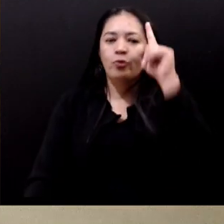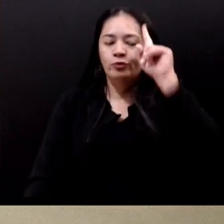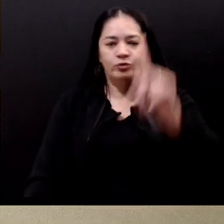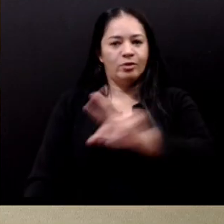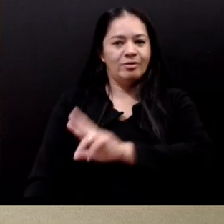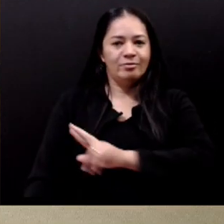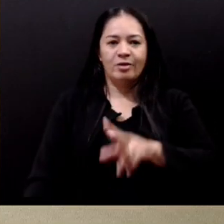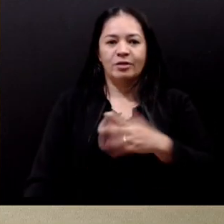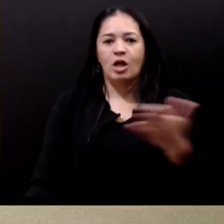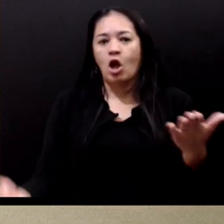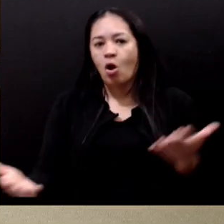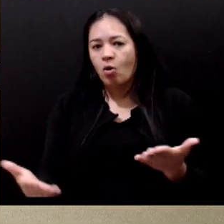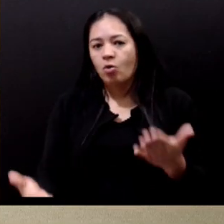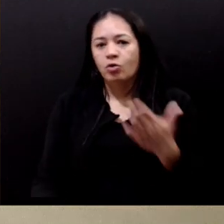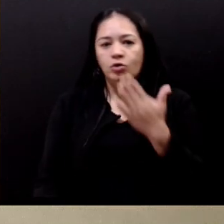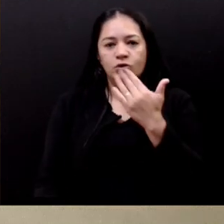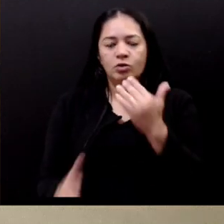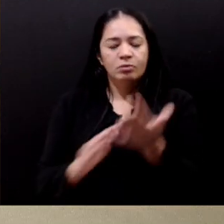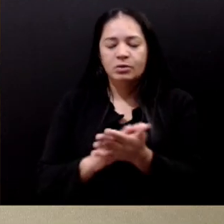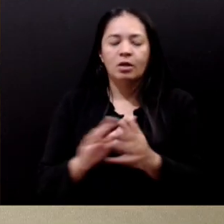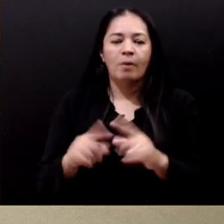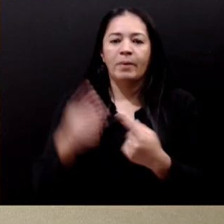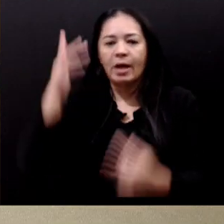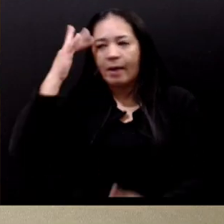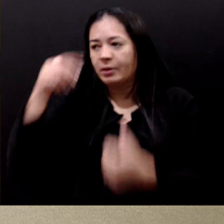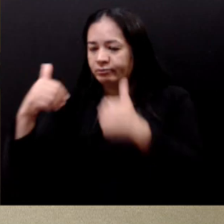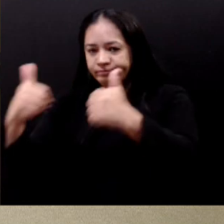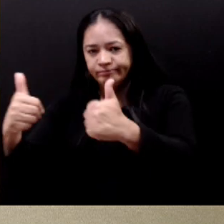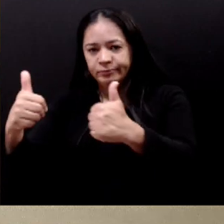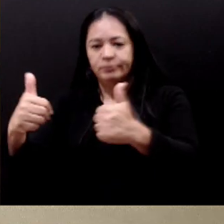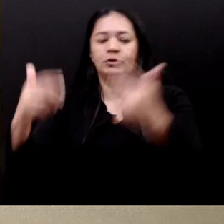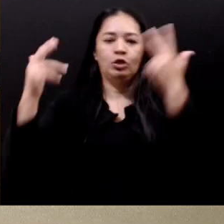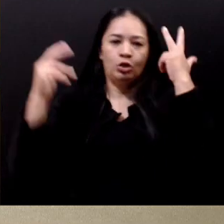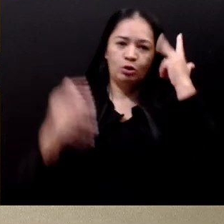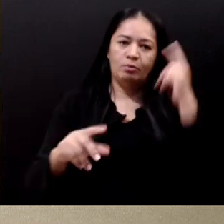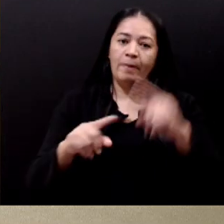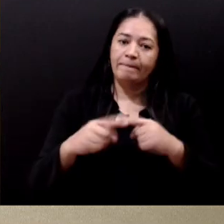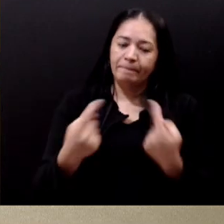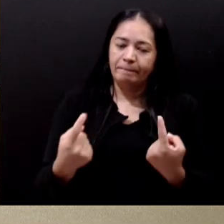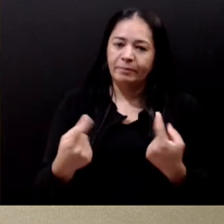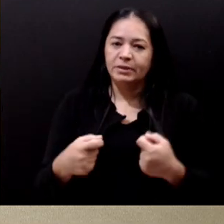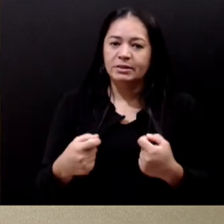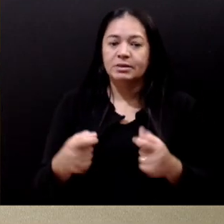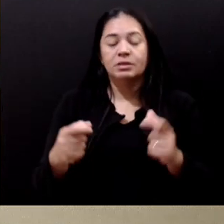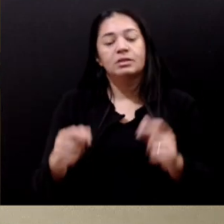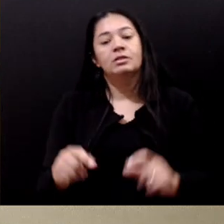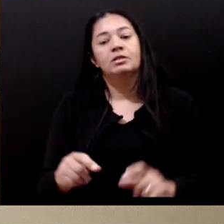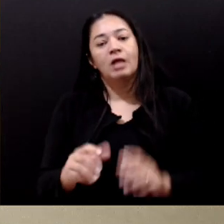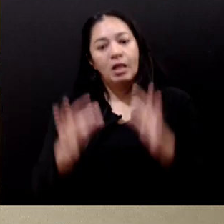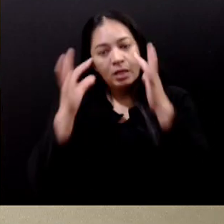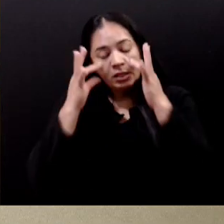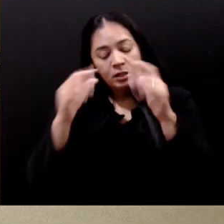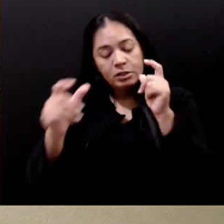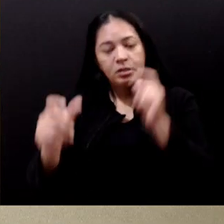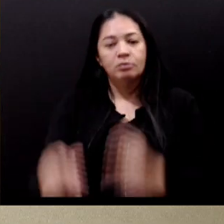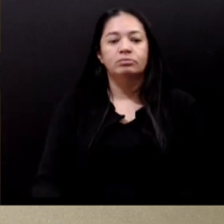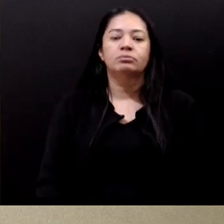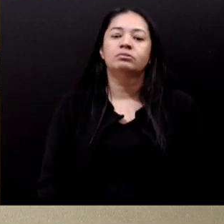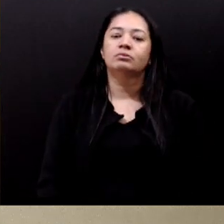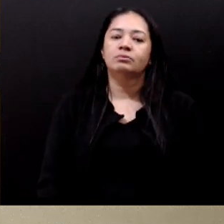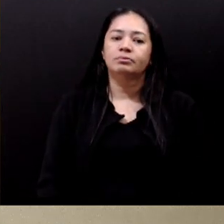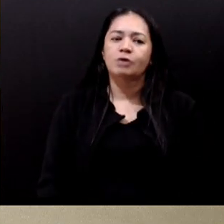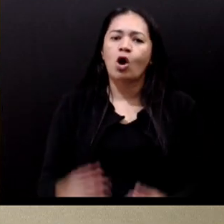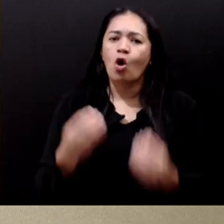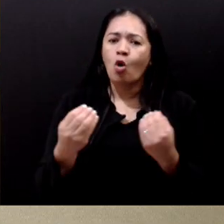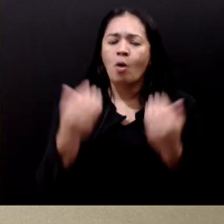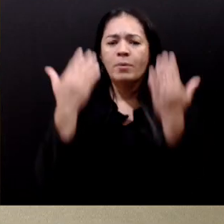amanhã e tá tudo bem", não. E aí precisa, acende um alerta, precisa buscar uma ajuda Ajuda psicológica. profissional, exato. Como que a psicologia pode